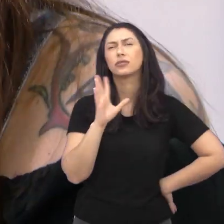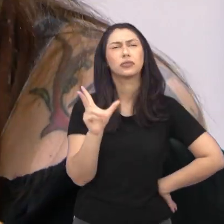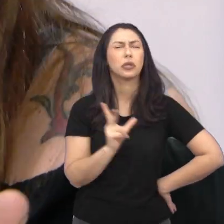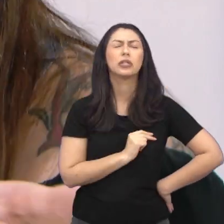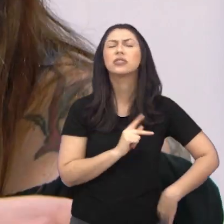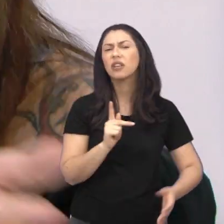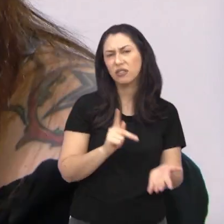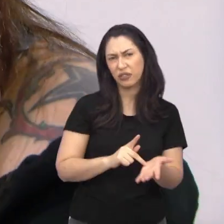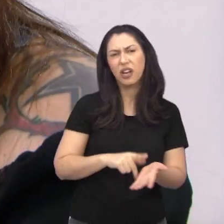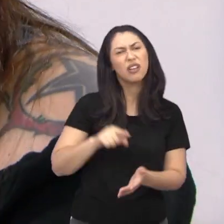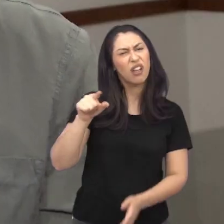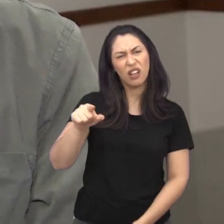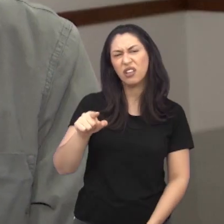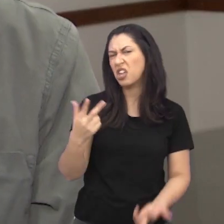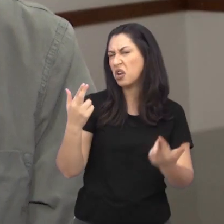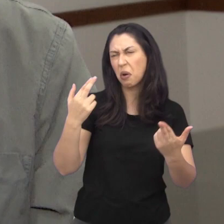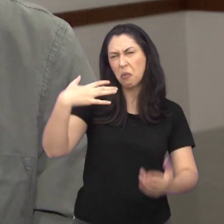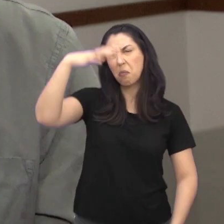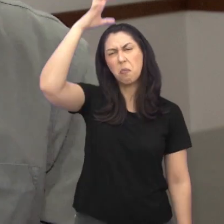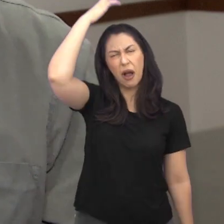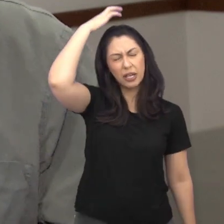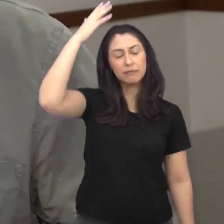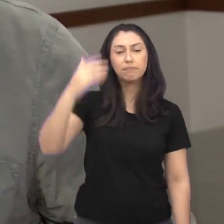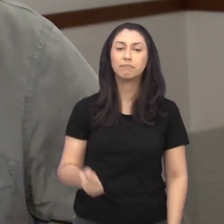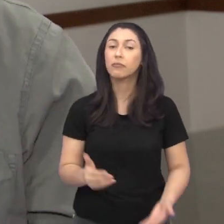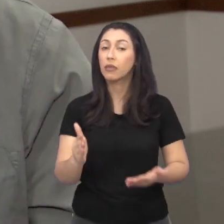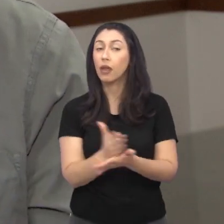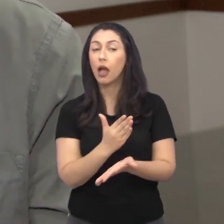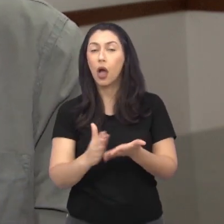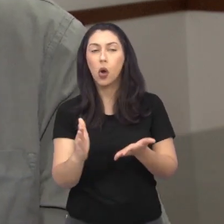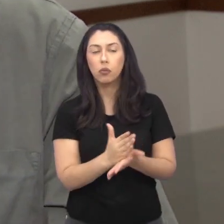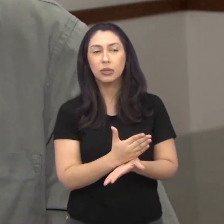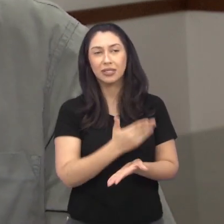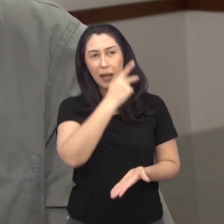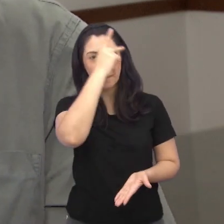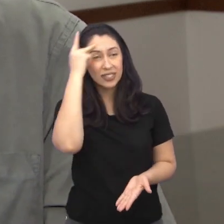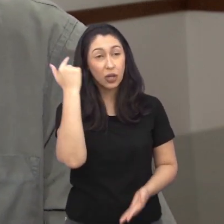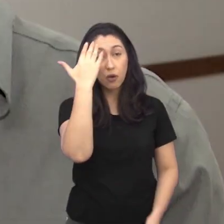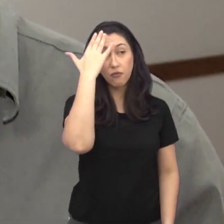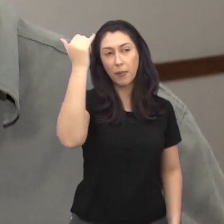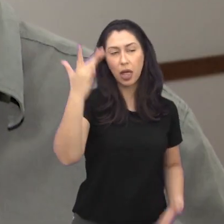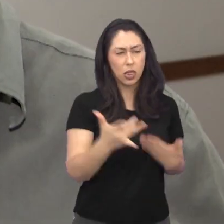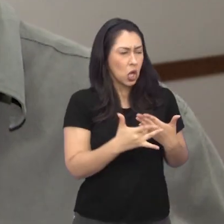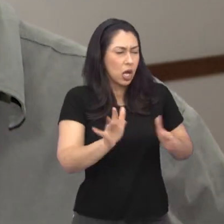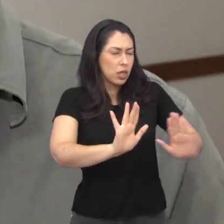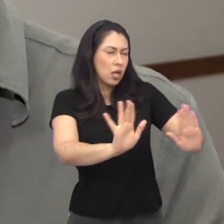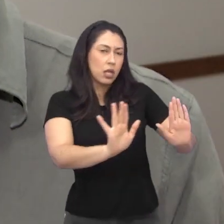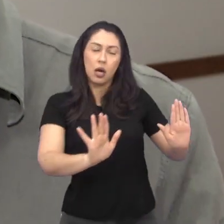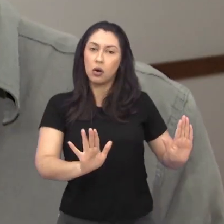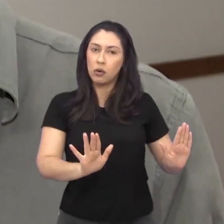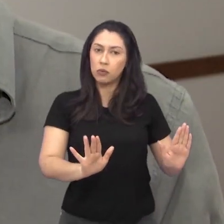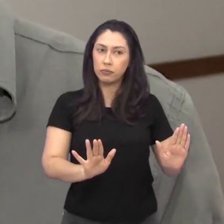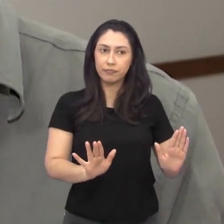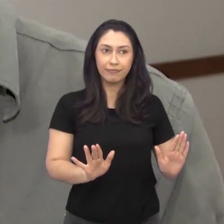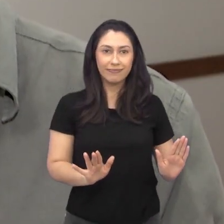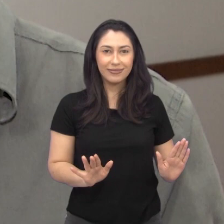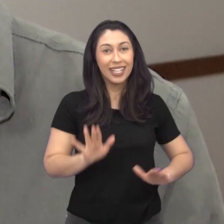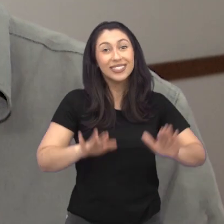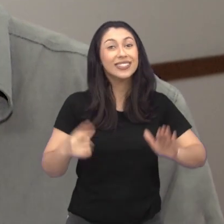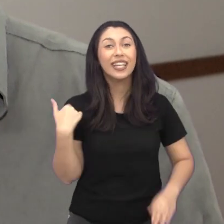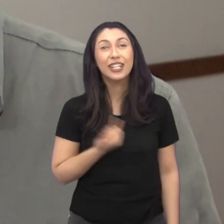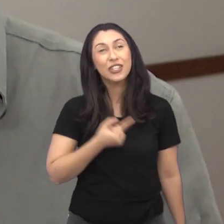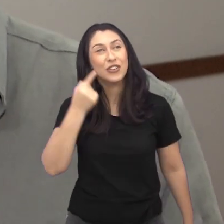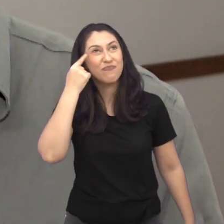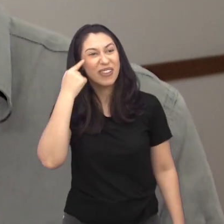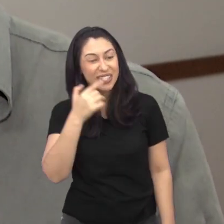o rei no que ele faz. Tem alguns artistas que são meio tocados, assim. Tem artista que você pensa uma coisa